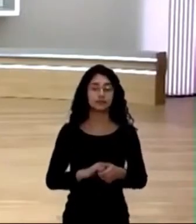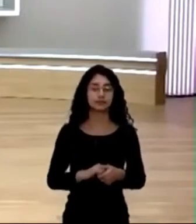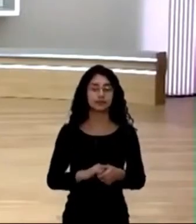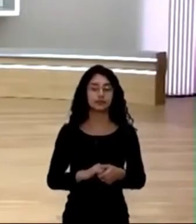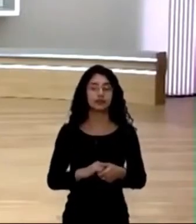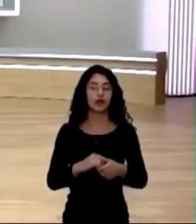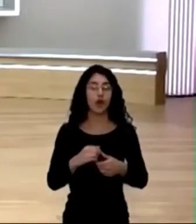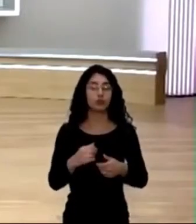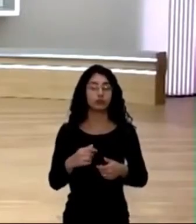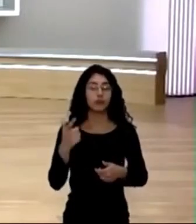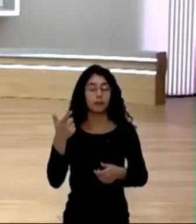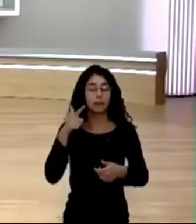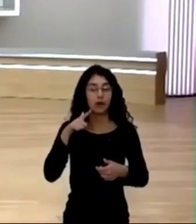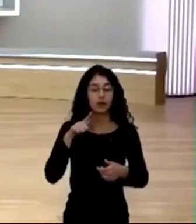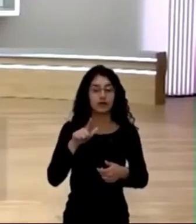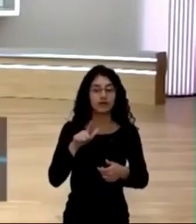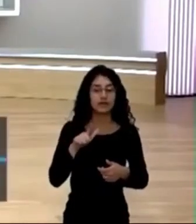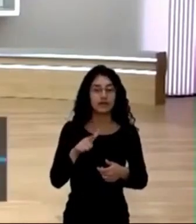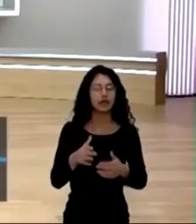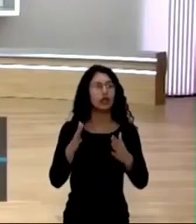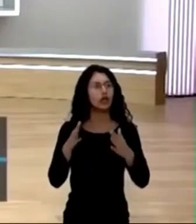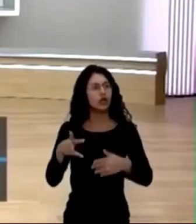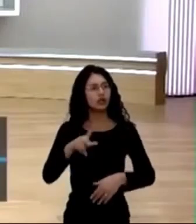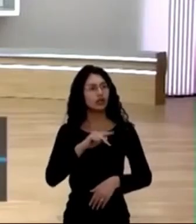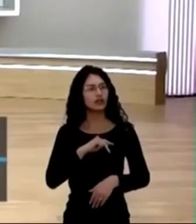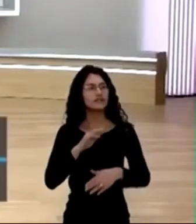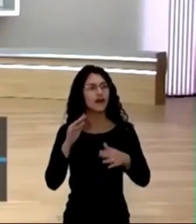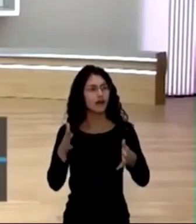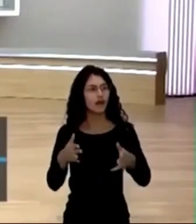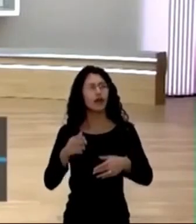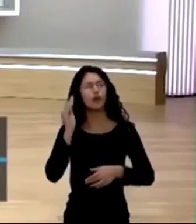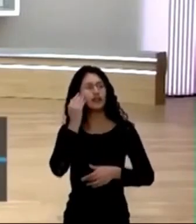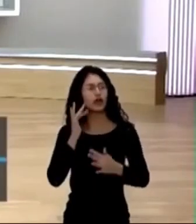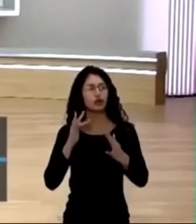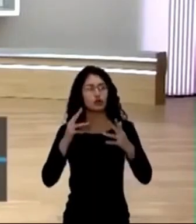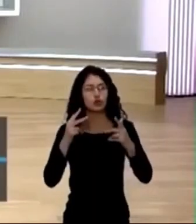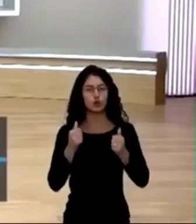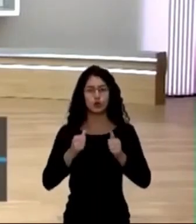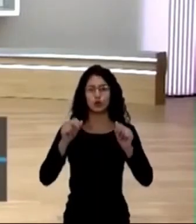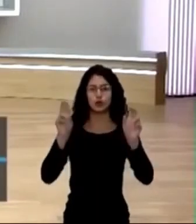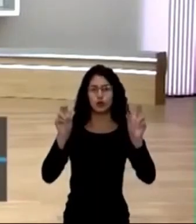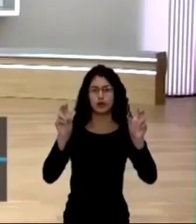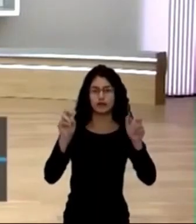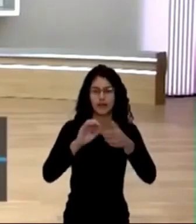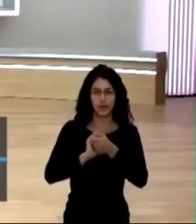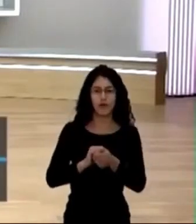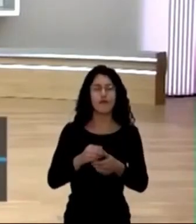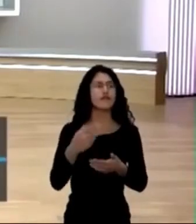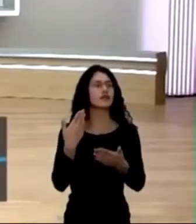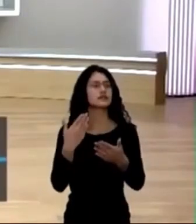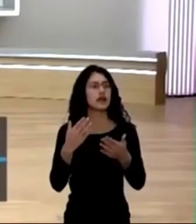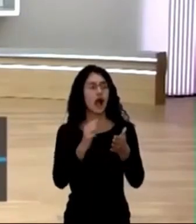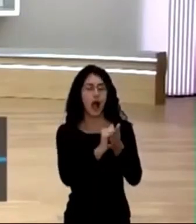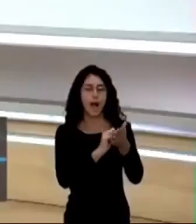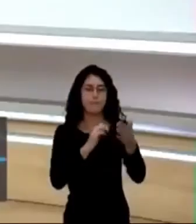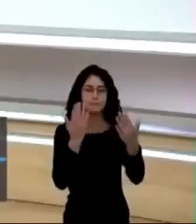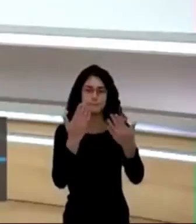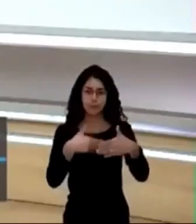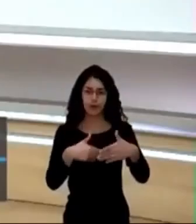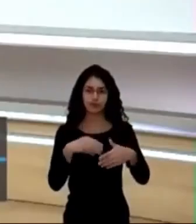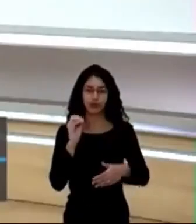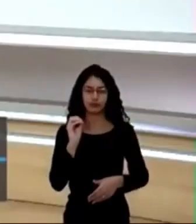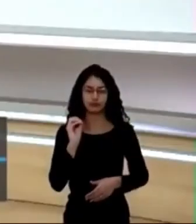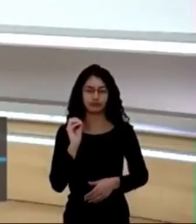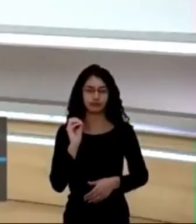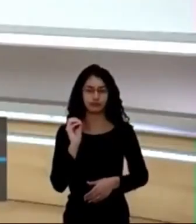né, aquele nível que a gente fala assim, nossa, agora estou dominando esse conteúdo, vou fazer aquela prova bem legal, né, e vai dar